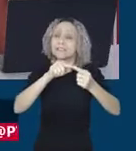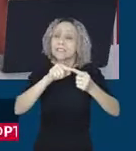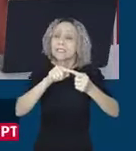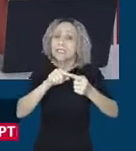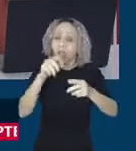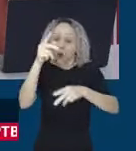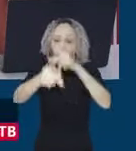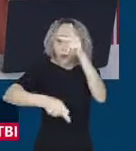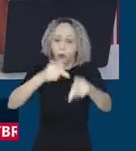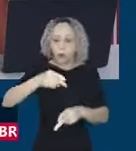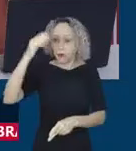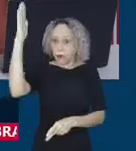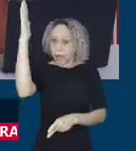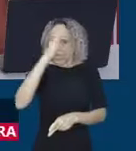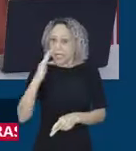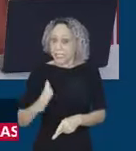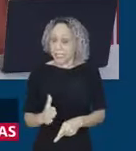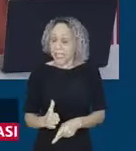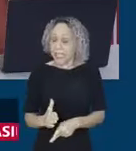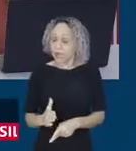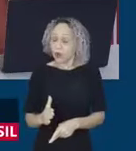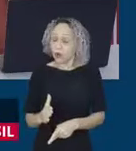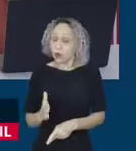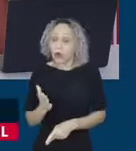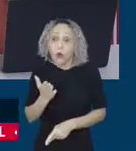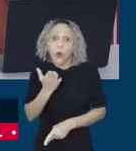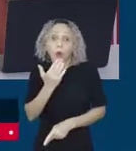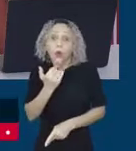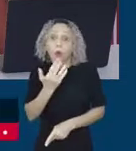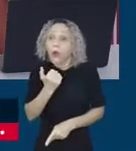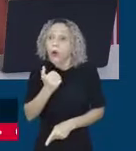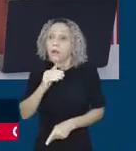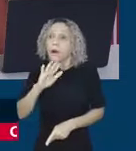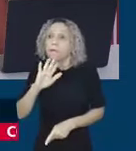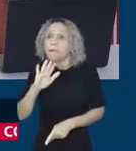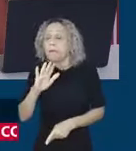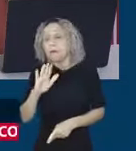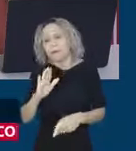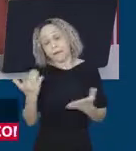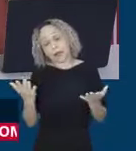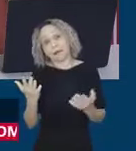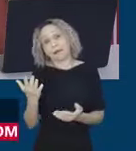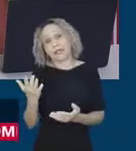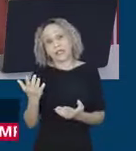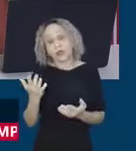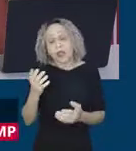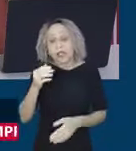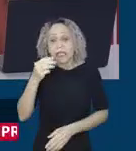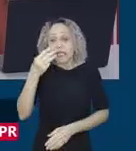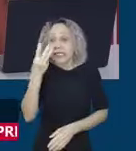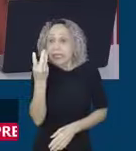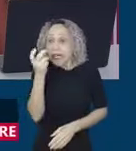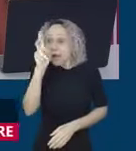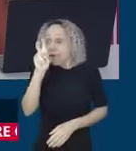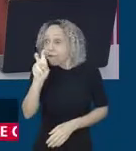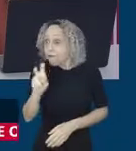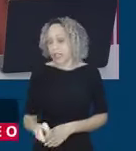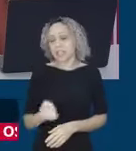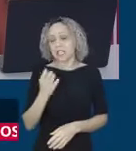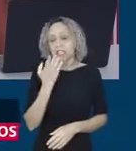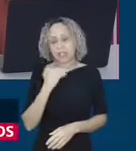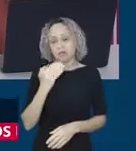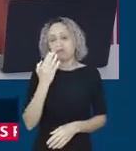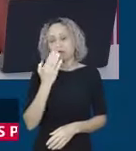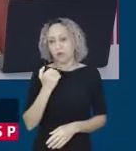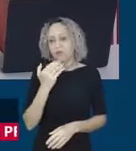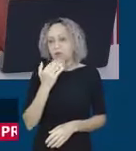certeza. O governo Lula, nós tínhamos avançado muito, regrediu, infelizmente. Eu não cito o nome, pode ver, do